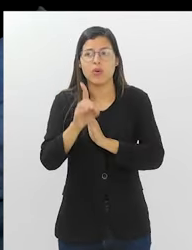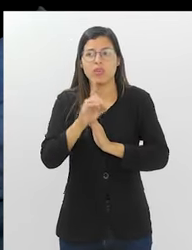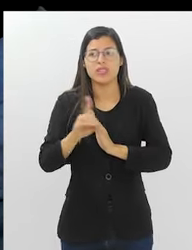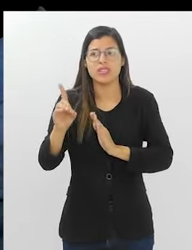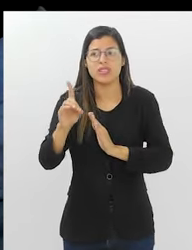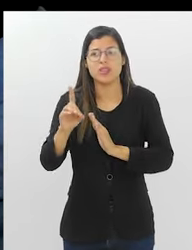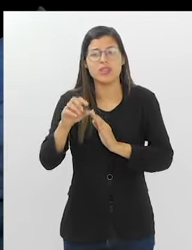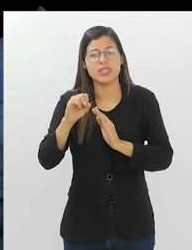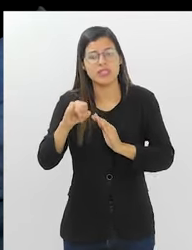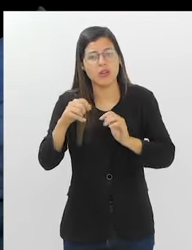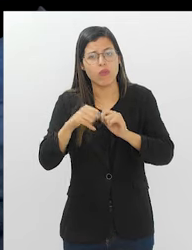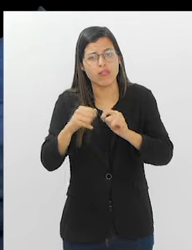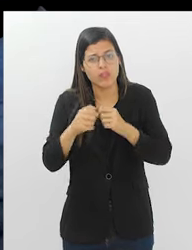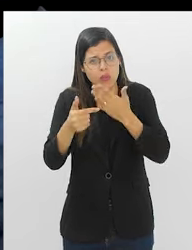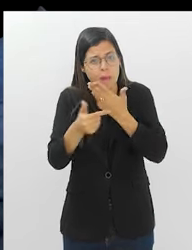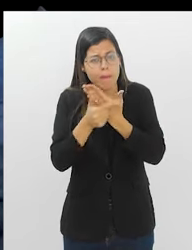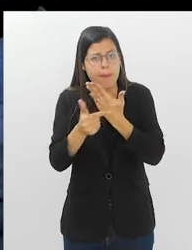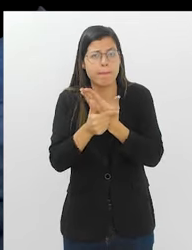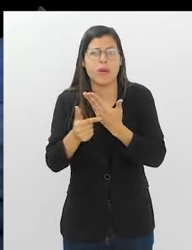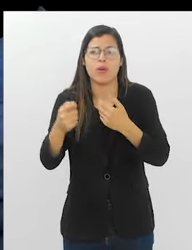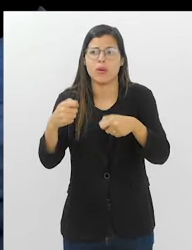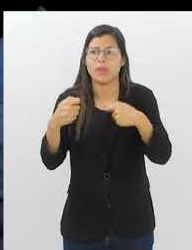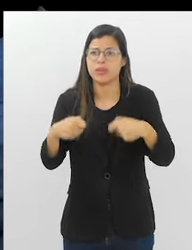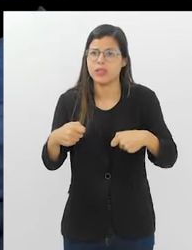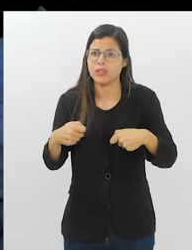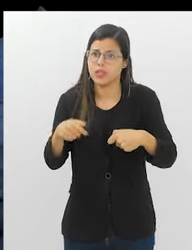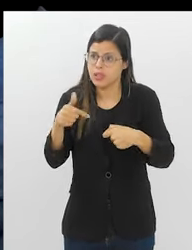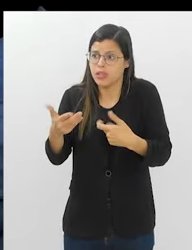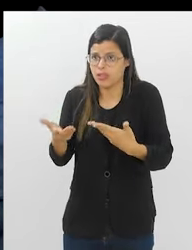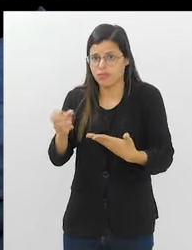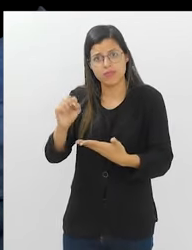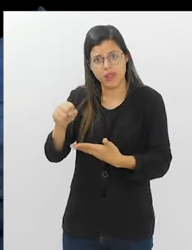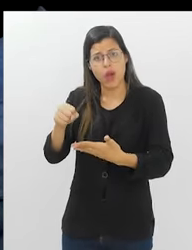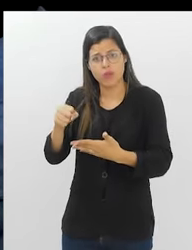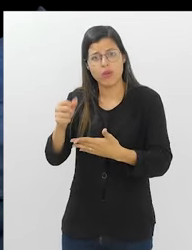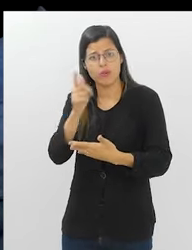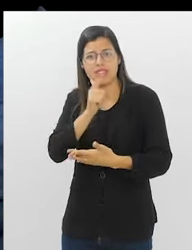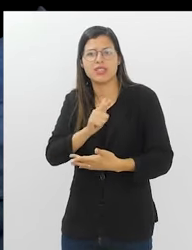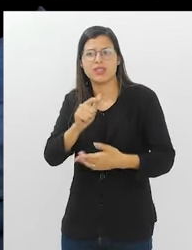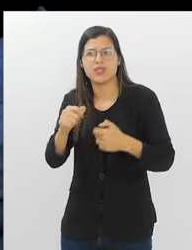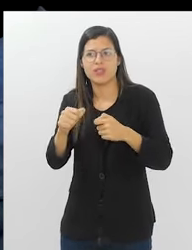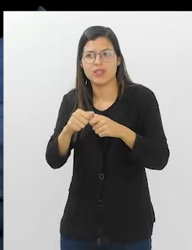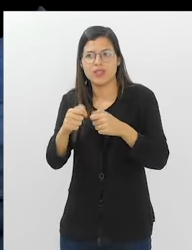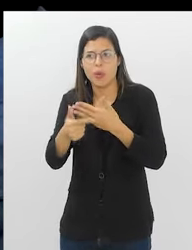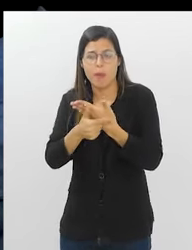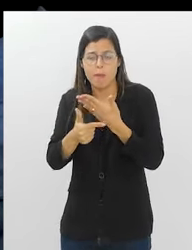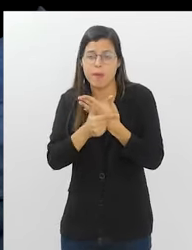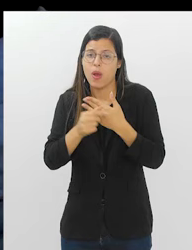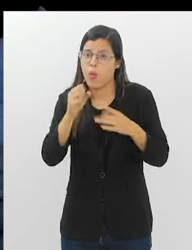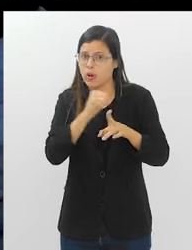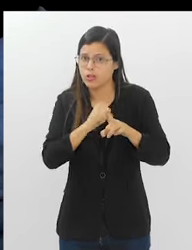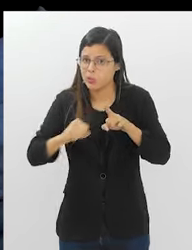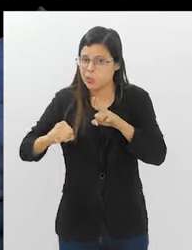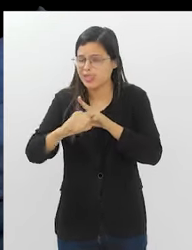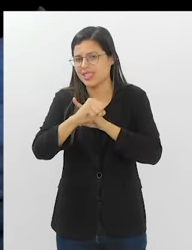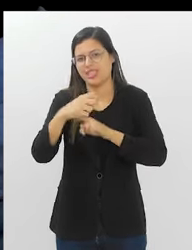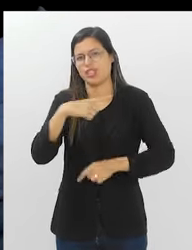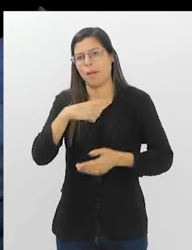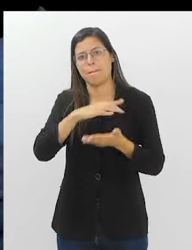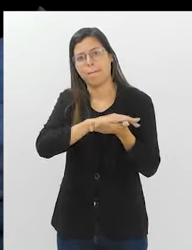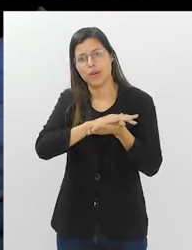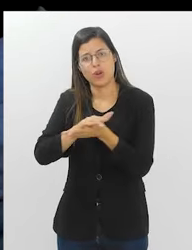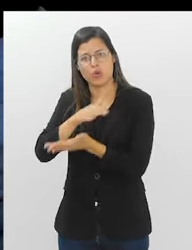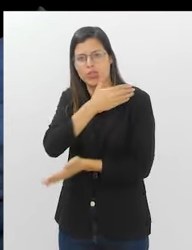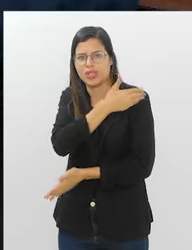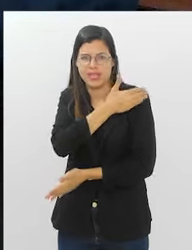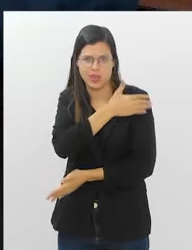realmente desempenhando o papel que ele tinha que desempenhar, quando ele estava. A sociedade é que era preconceituosa,